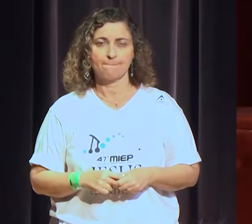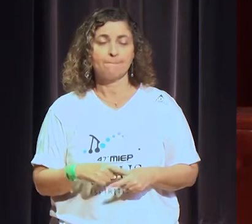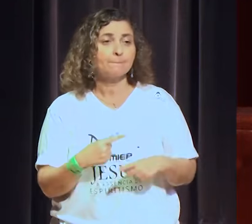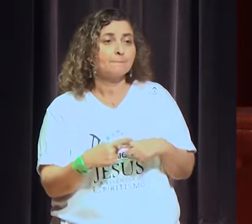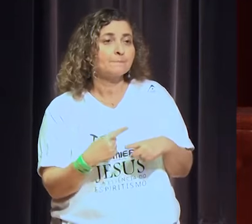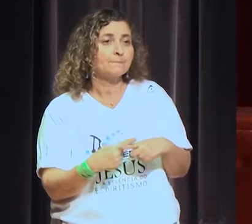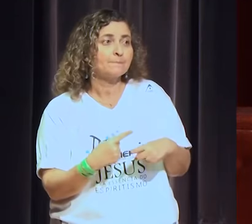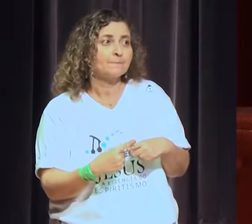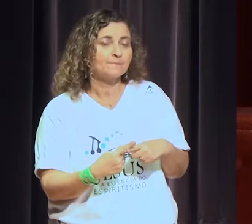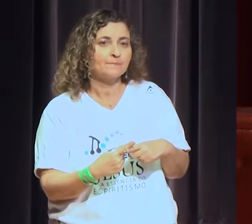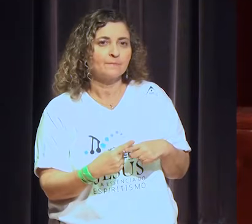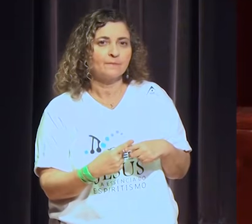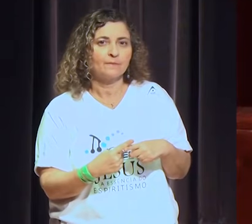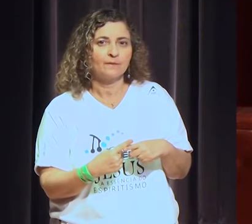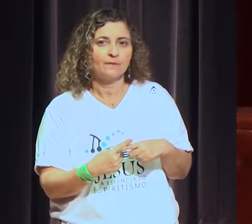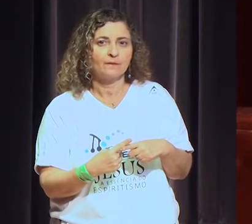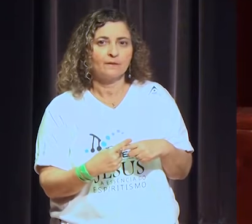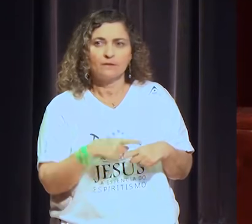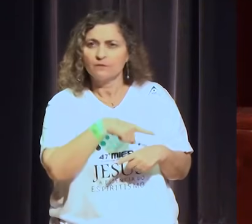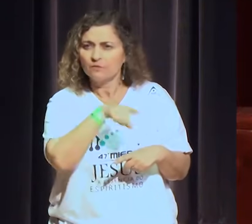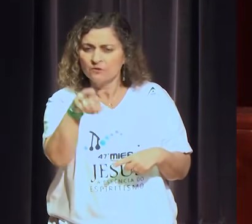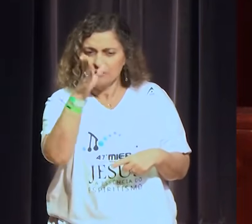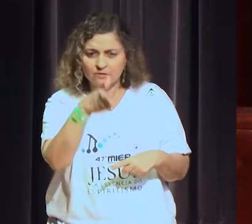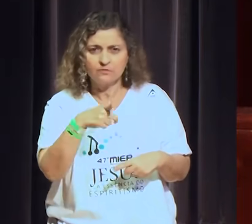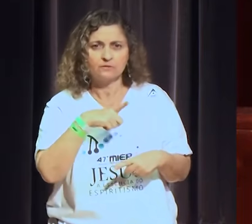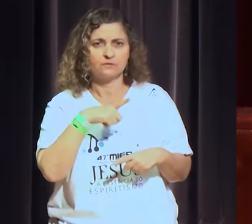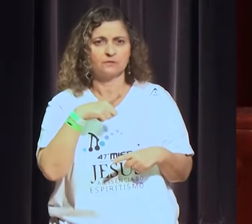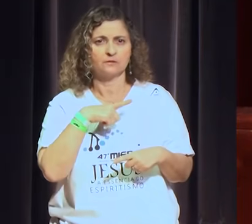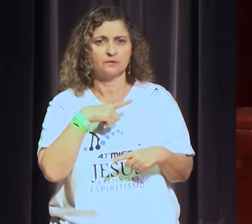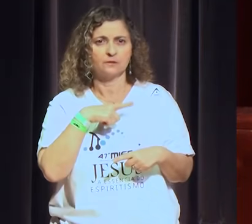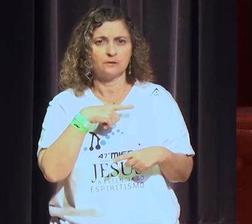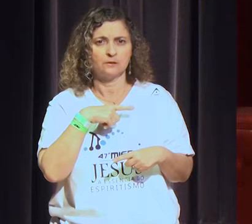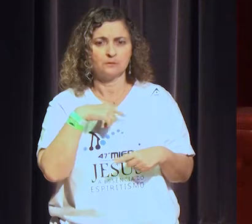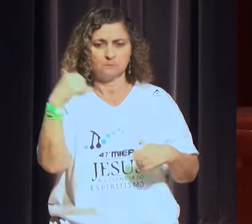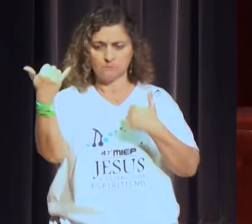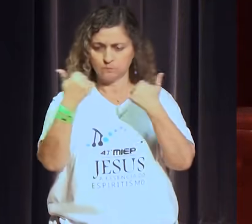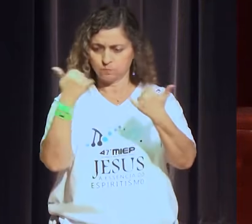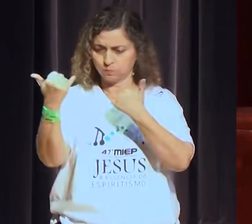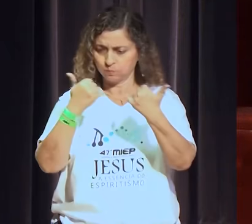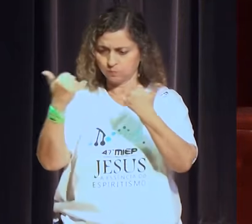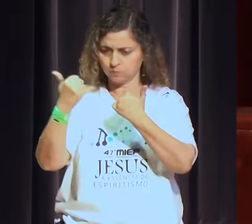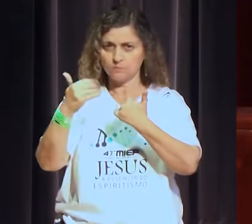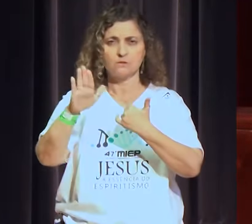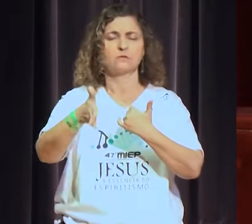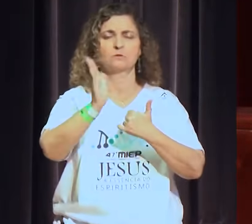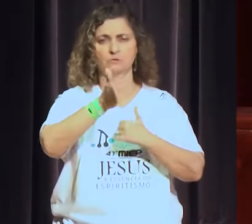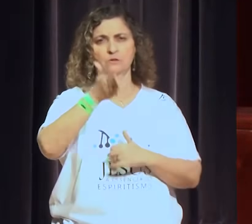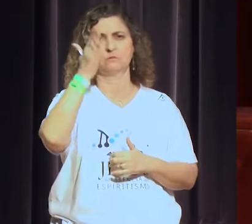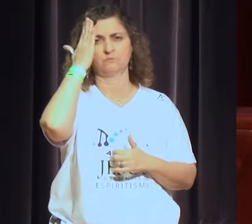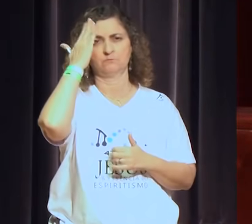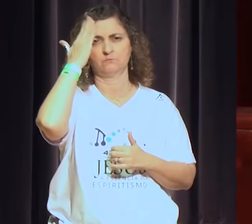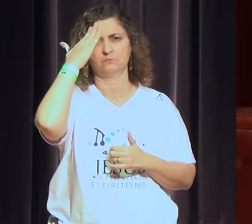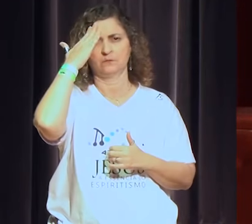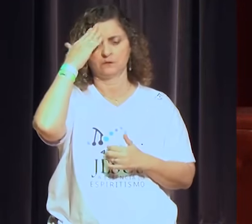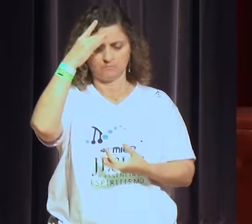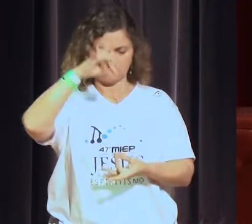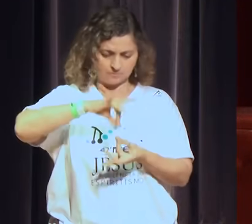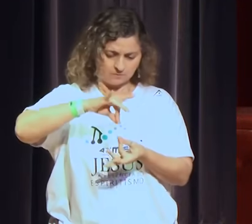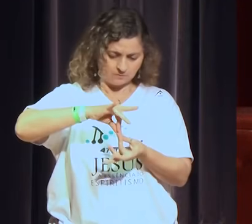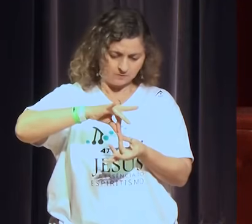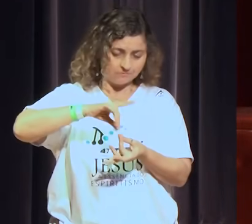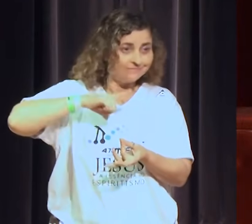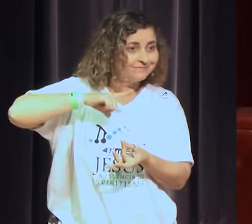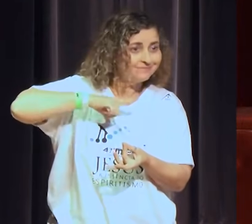Porque com esse conjunto de informações, você sabe que o espírito tem um tanto de encarnações,